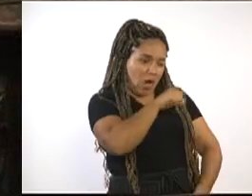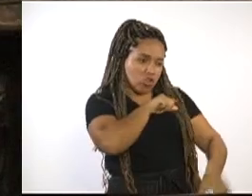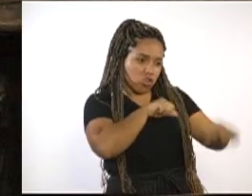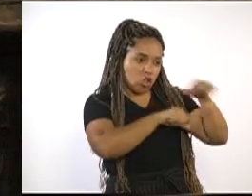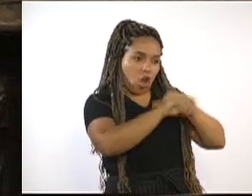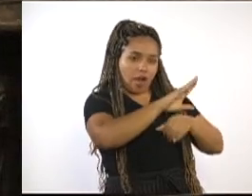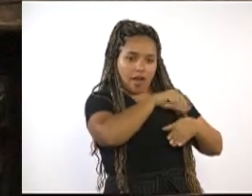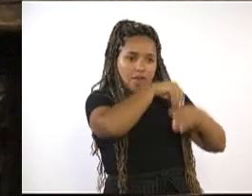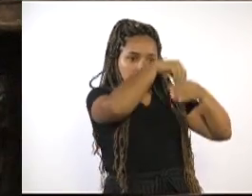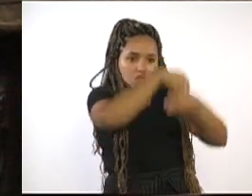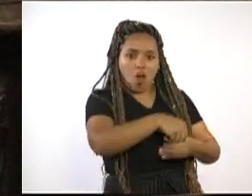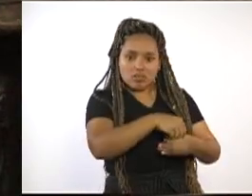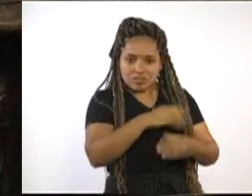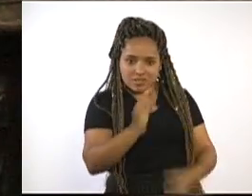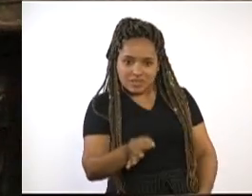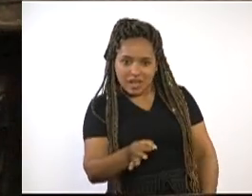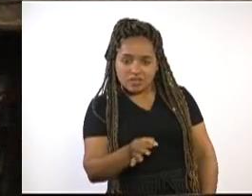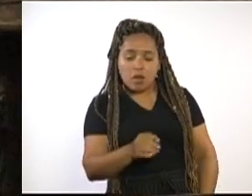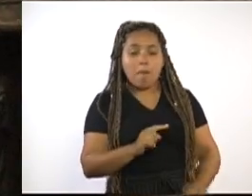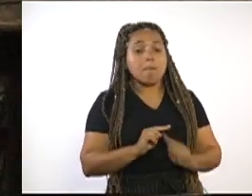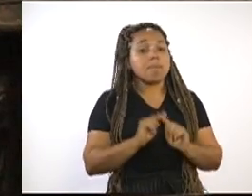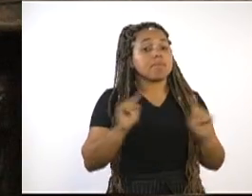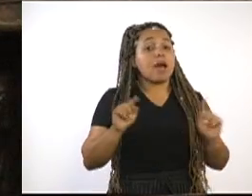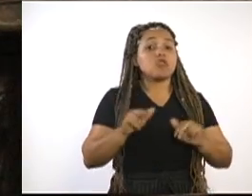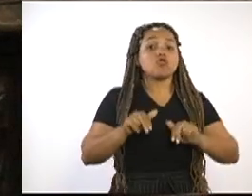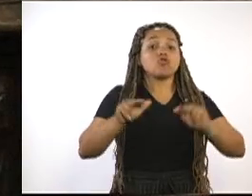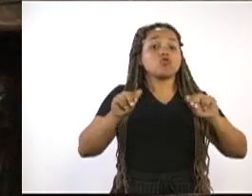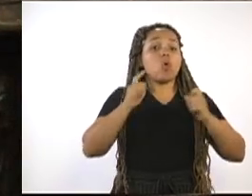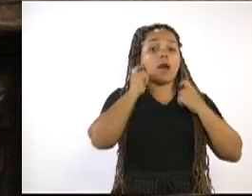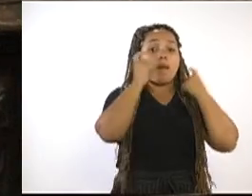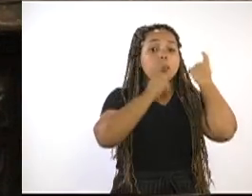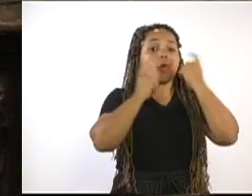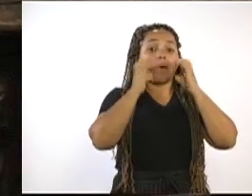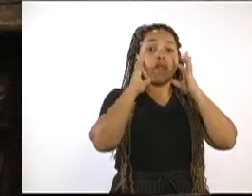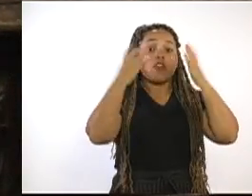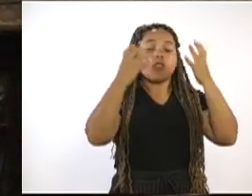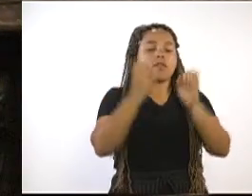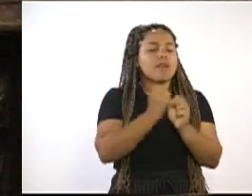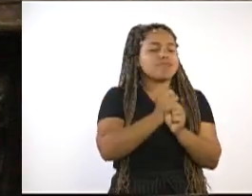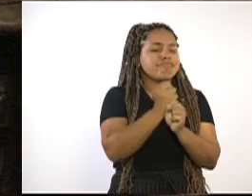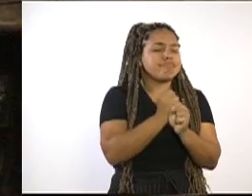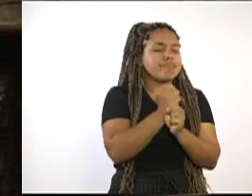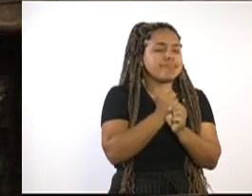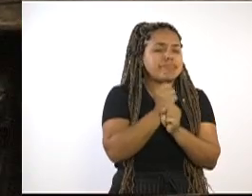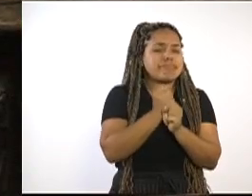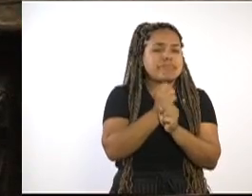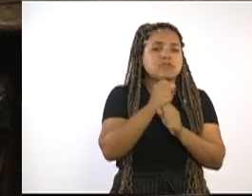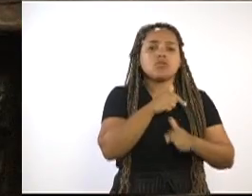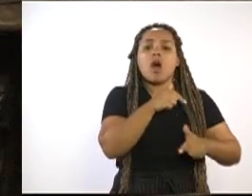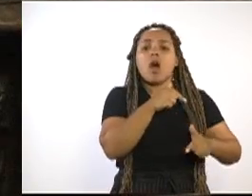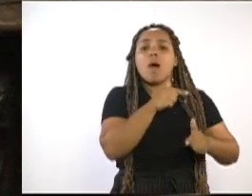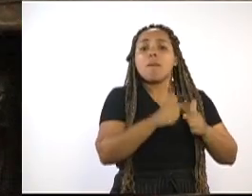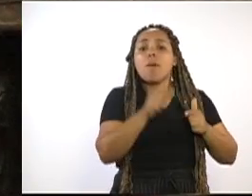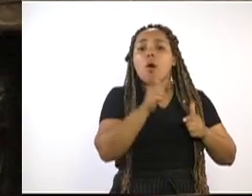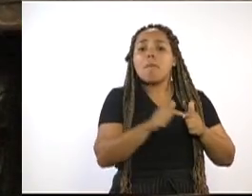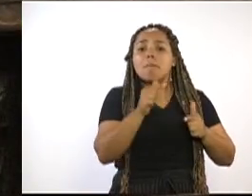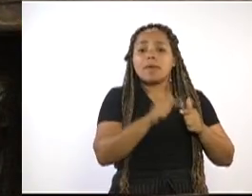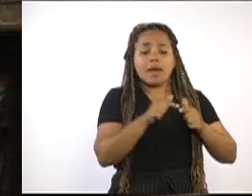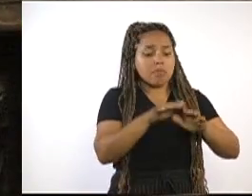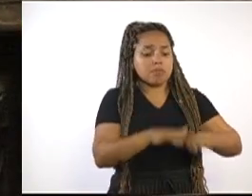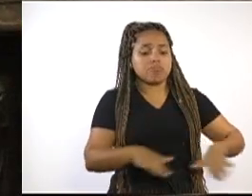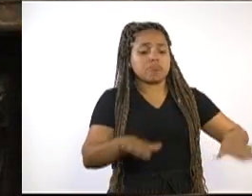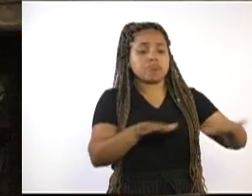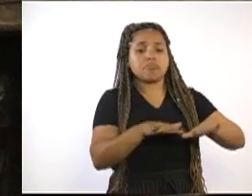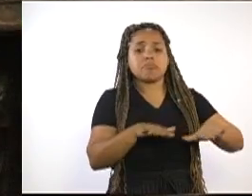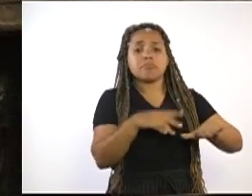nunca se preocuparam em resolver anos e anos e anos e anos o problema daquelas populações